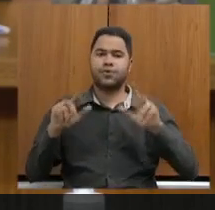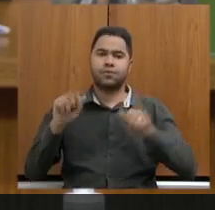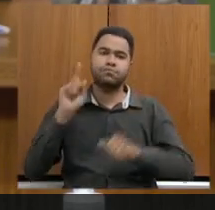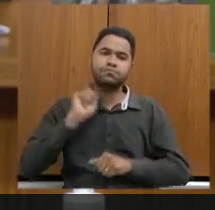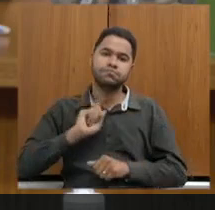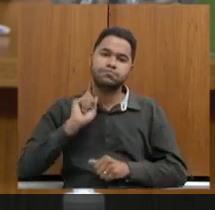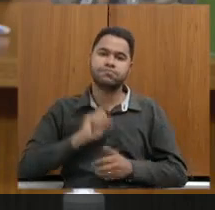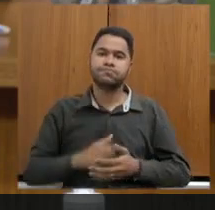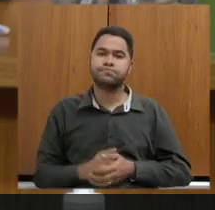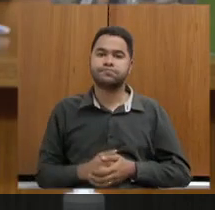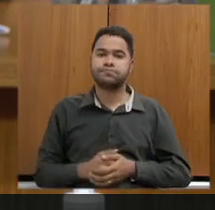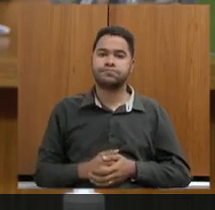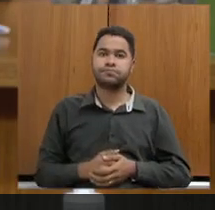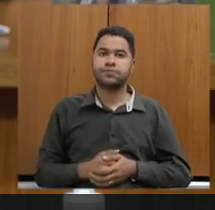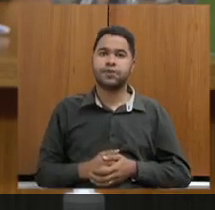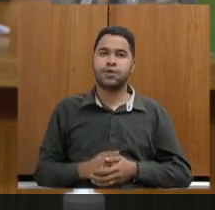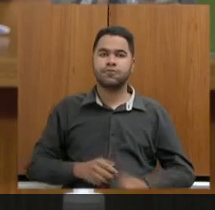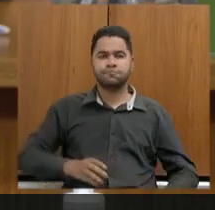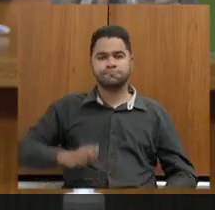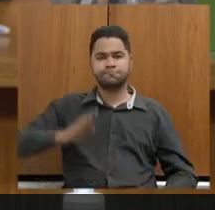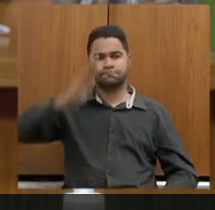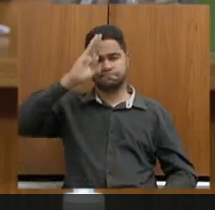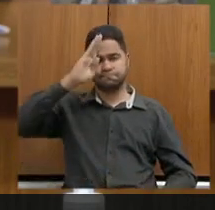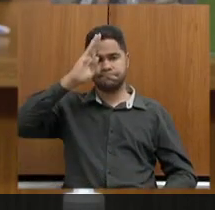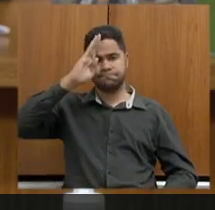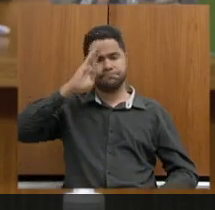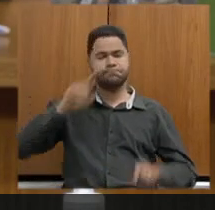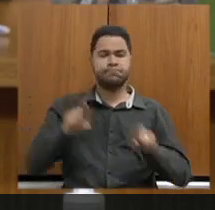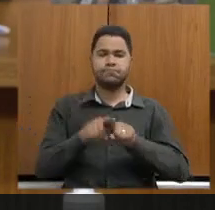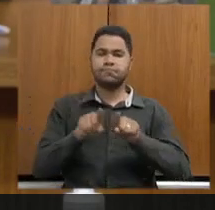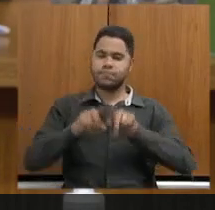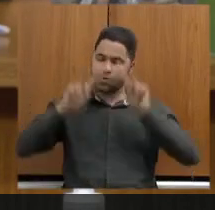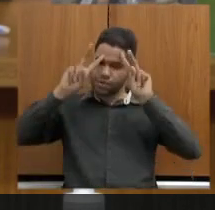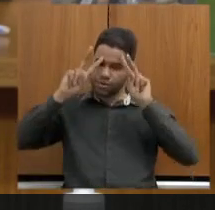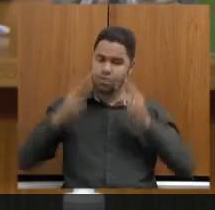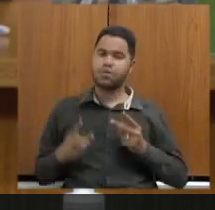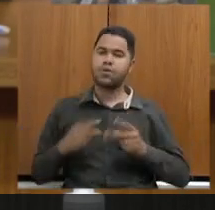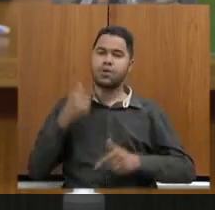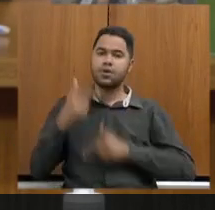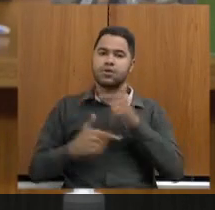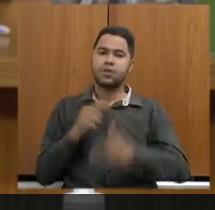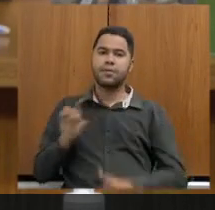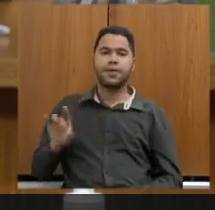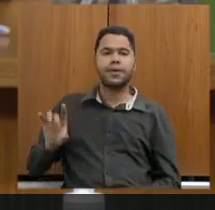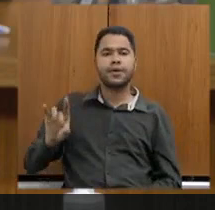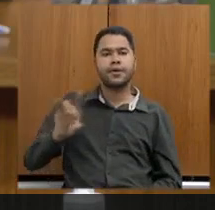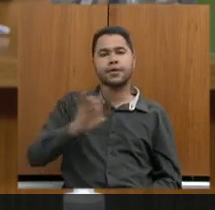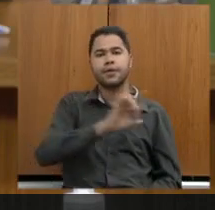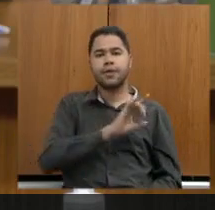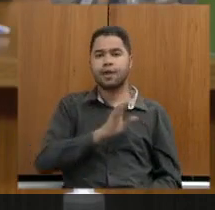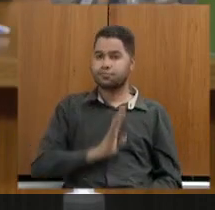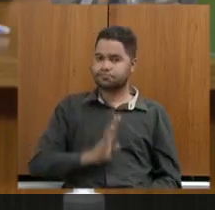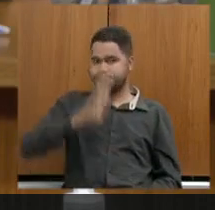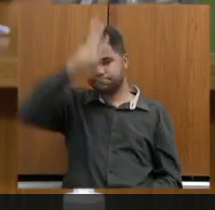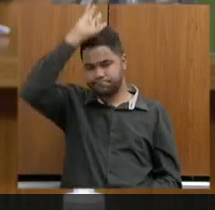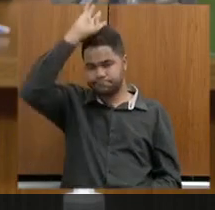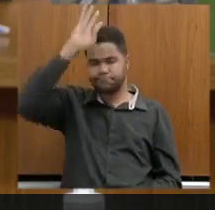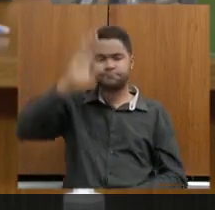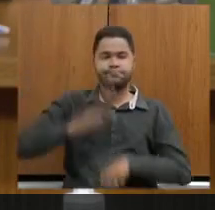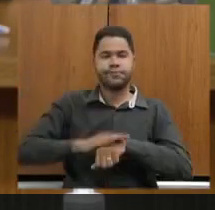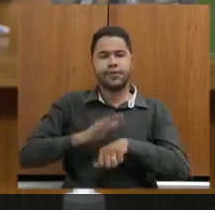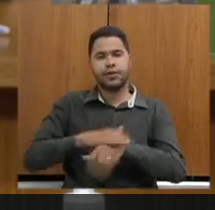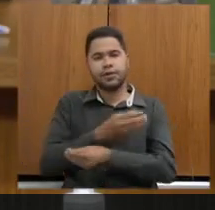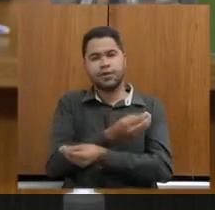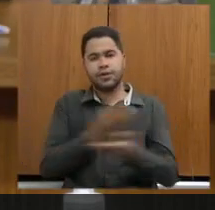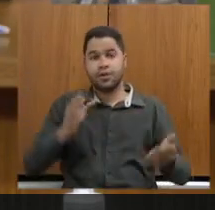mineiros minha continência e meu reconhecimento pelo trabalho que cada bombeiro dedicado presta